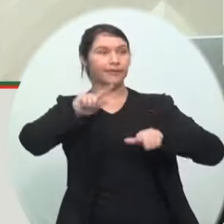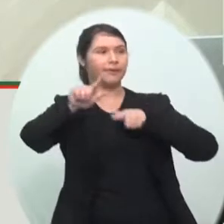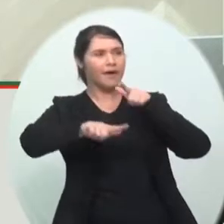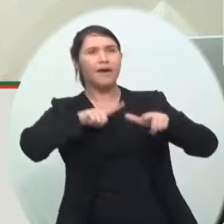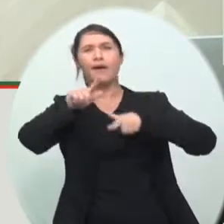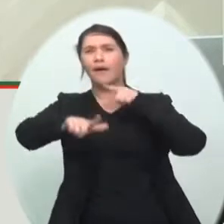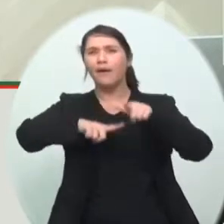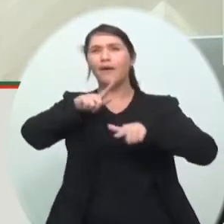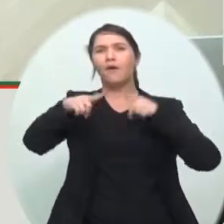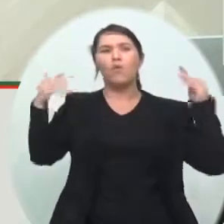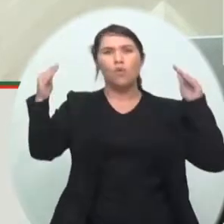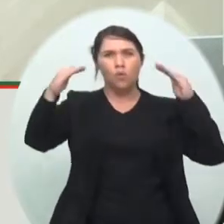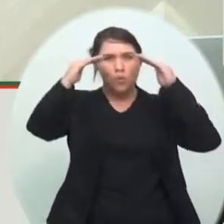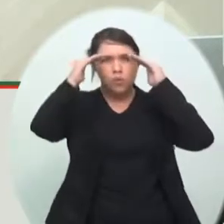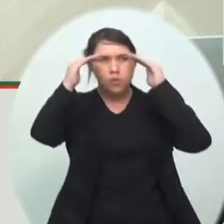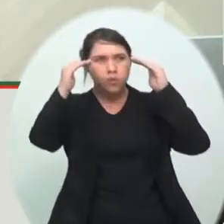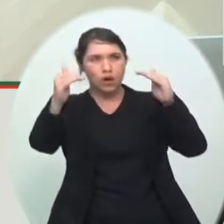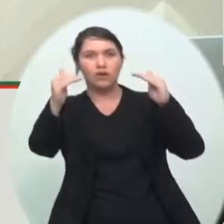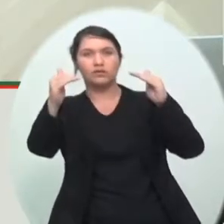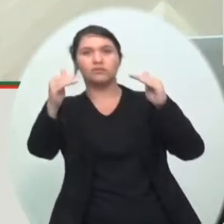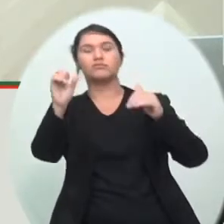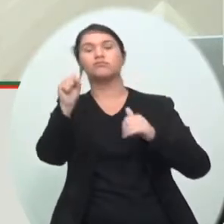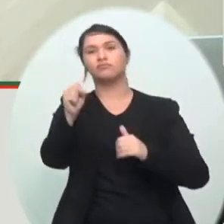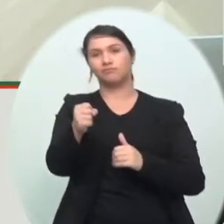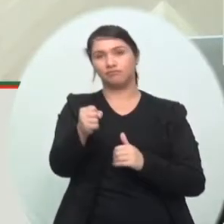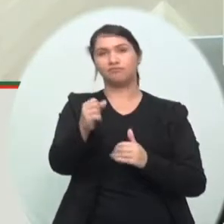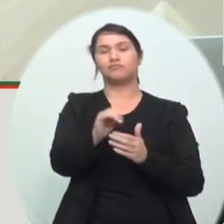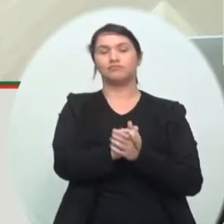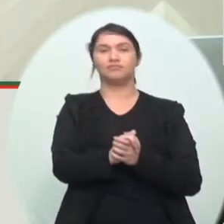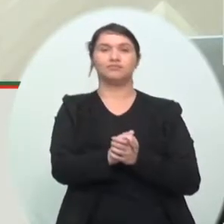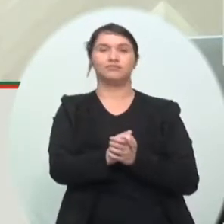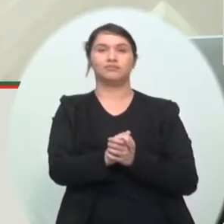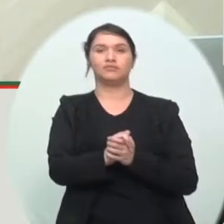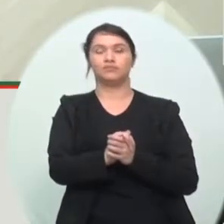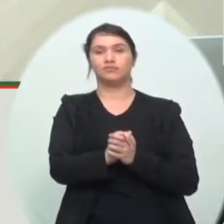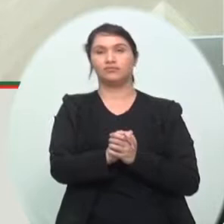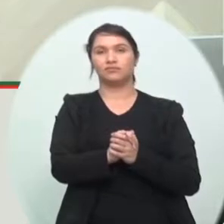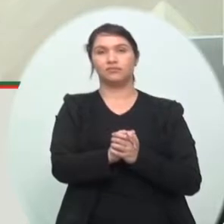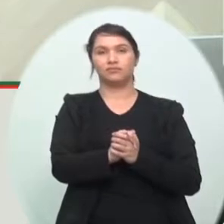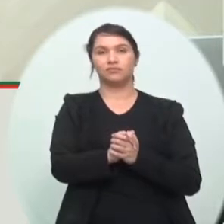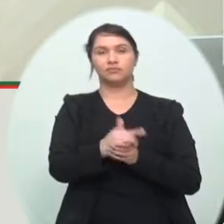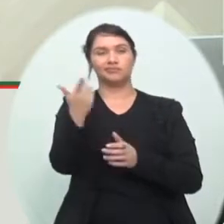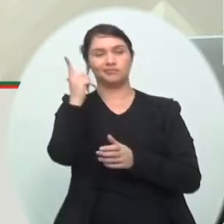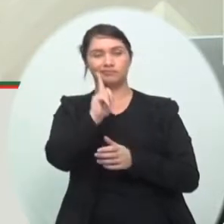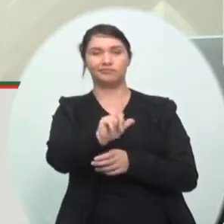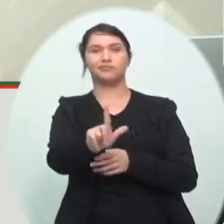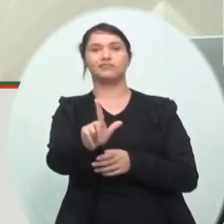estarmos focados. Identidade, estrutura de governança e...